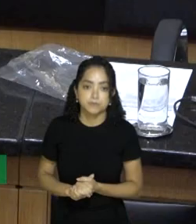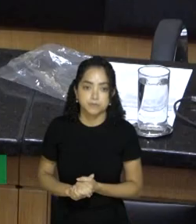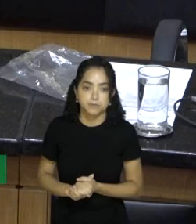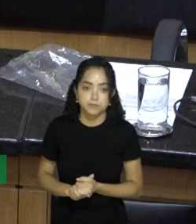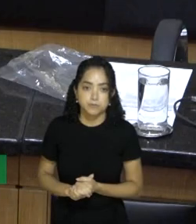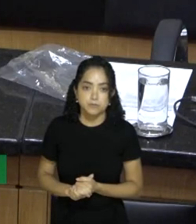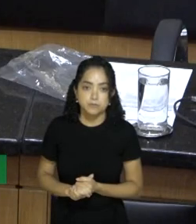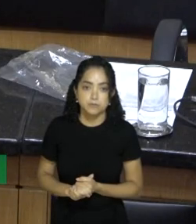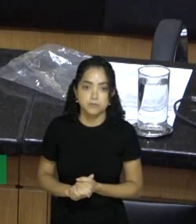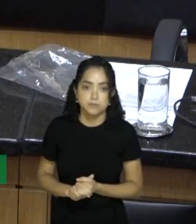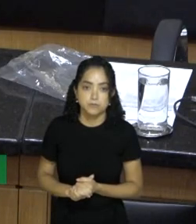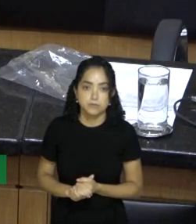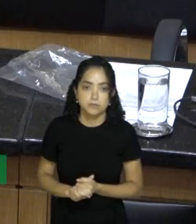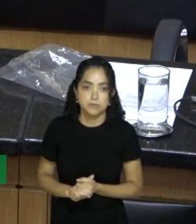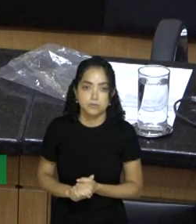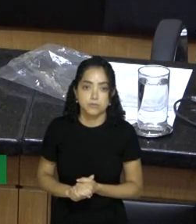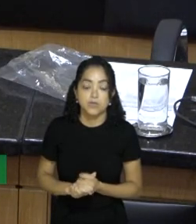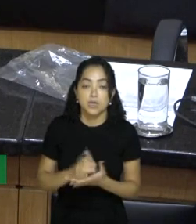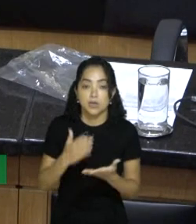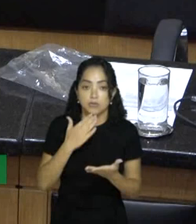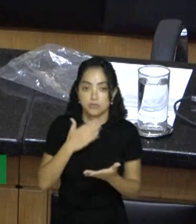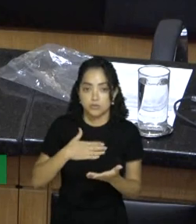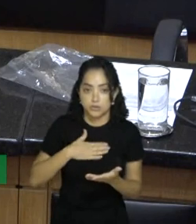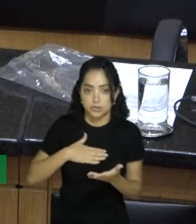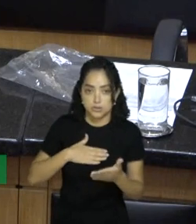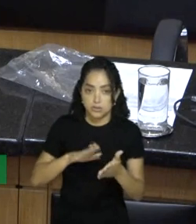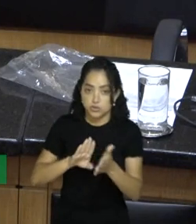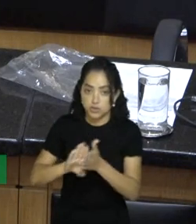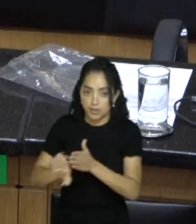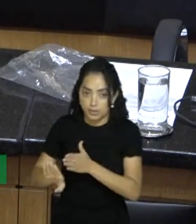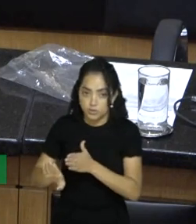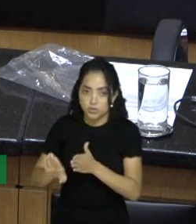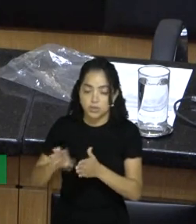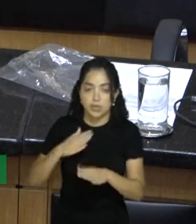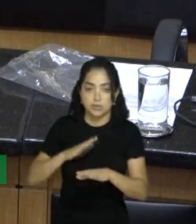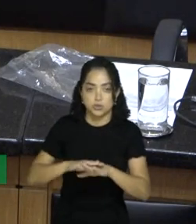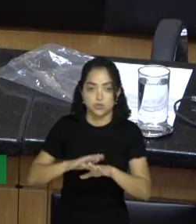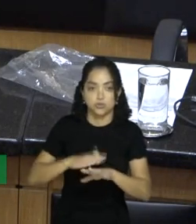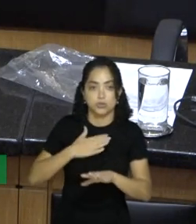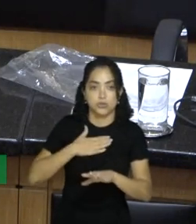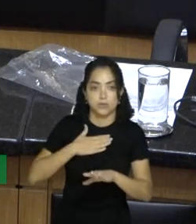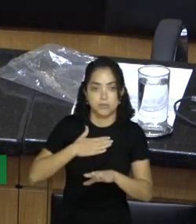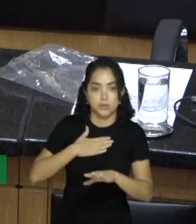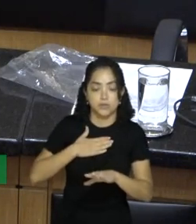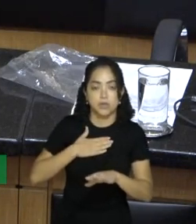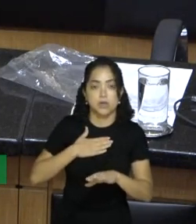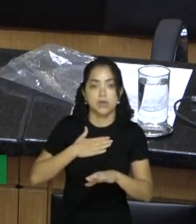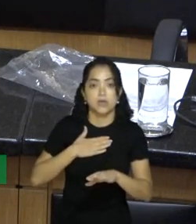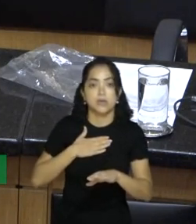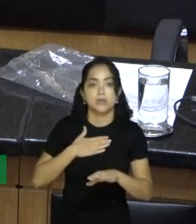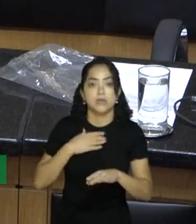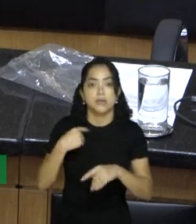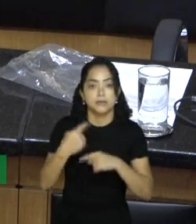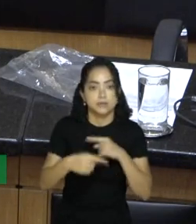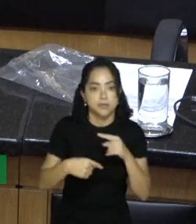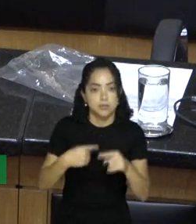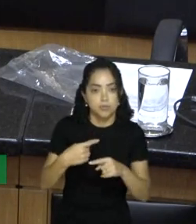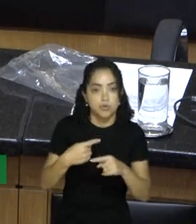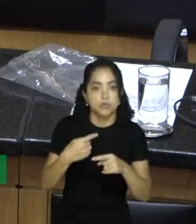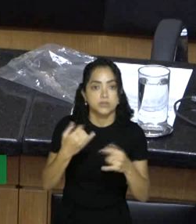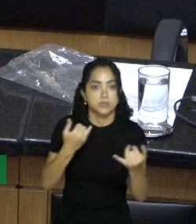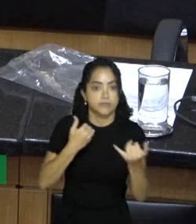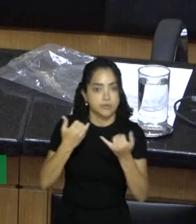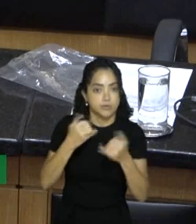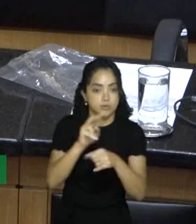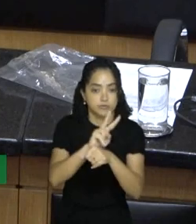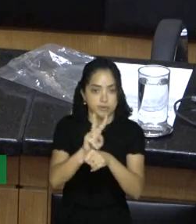eu gostaria de retirar o pedido de informação de minha autoria uma vez que após a nossa informação e